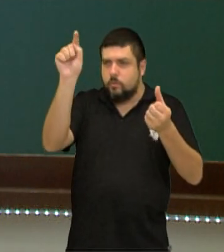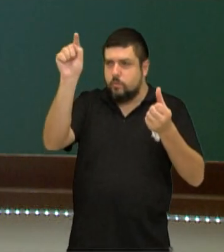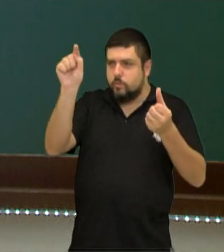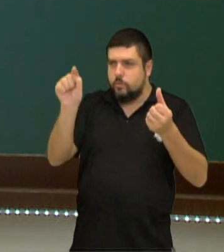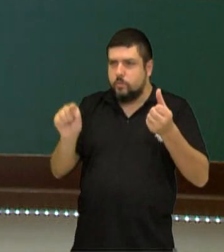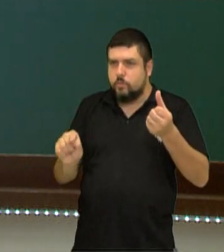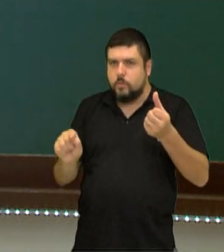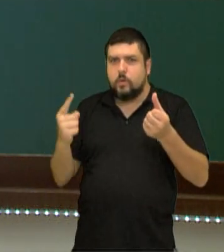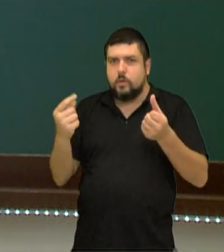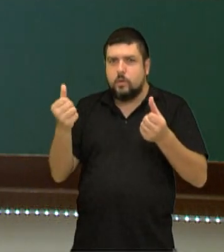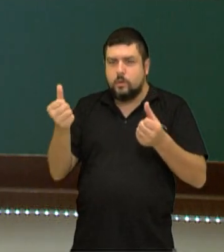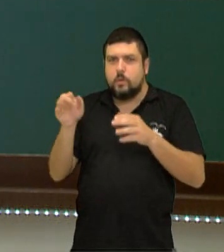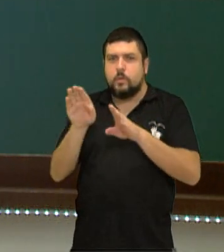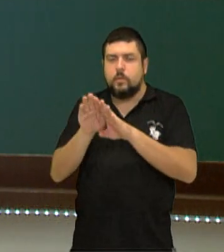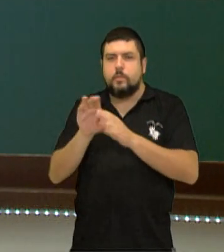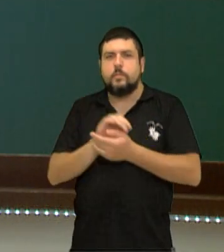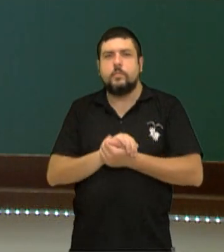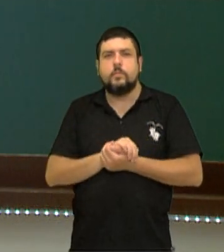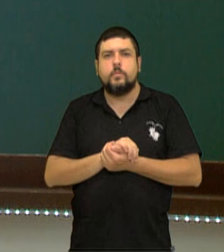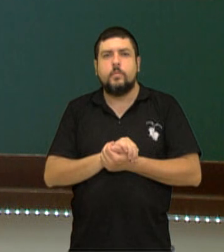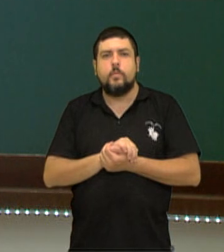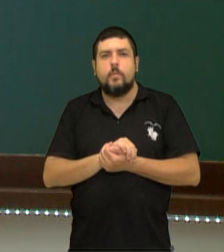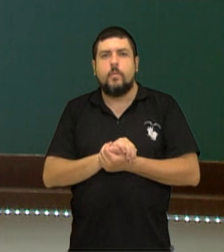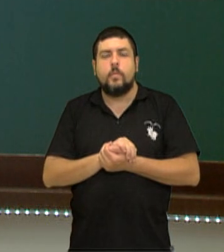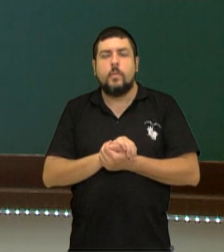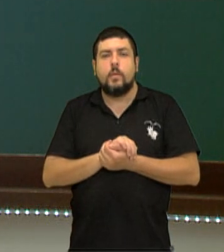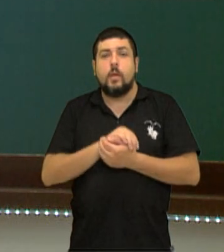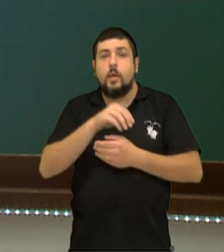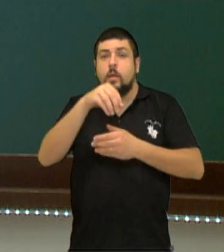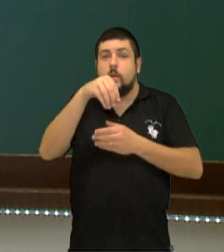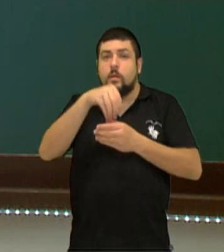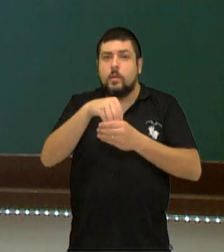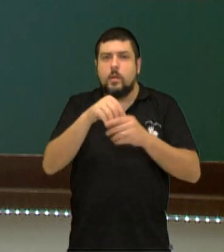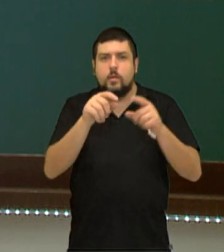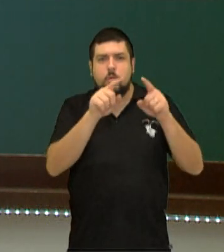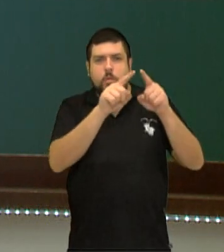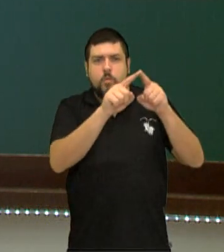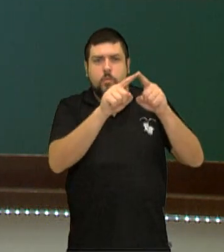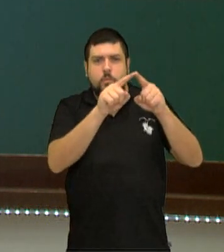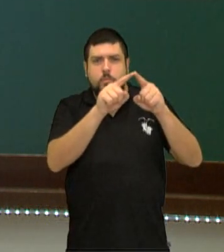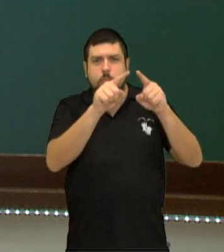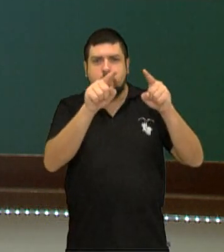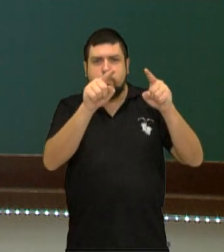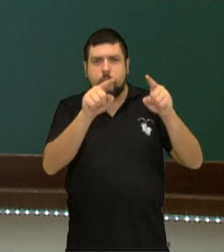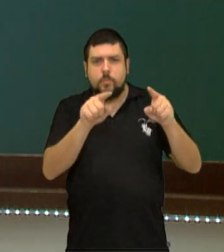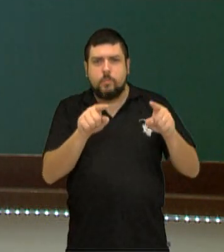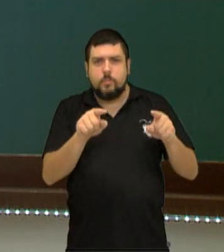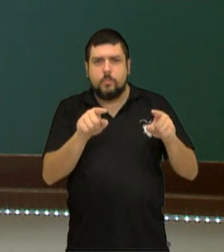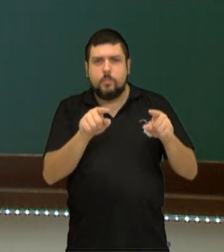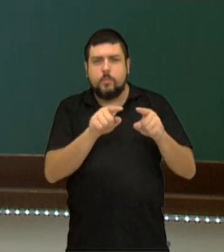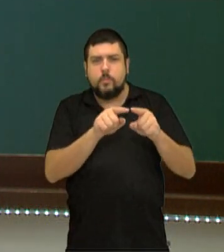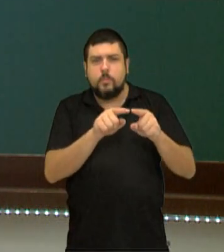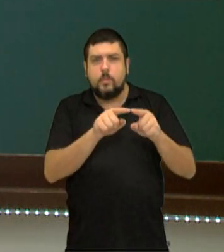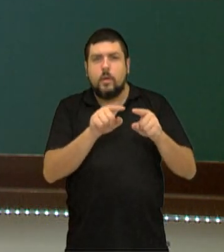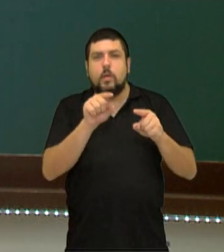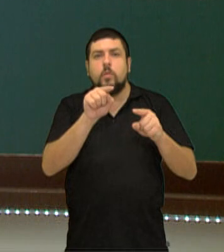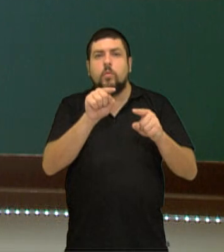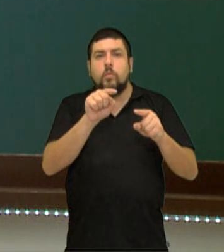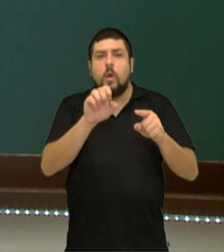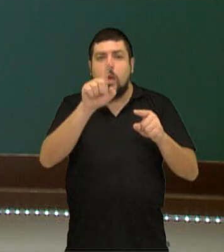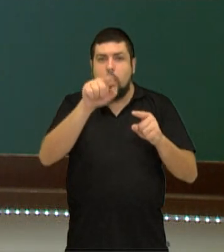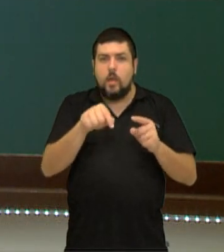E aí ela desenhou um outro quadrado e o lado desse novo quadrado vale a